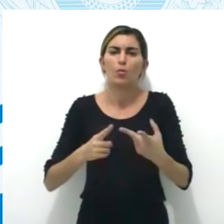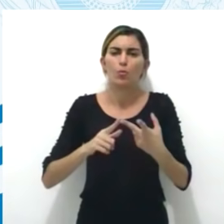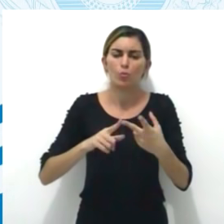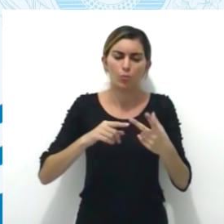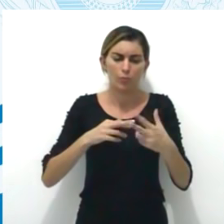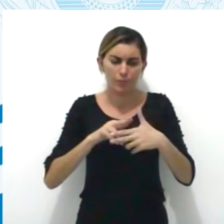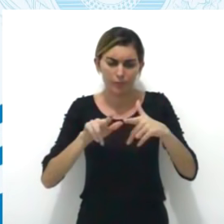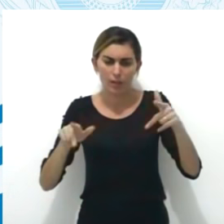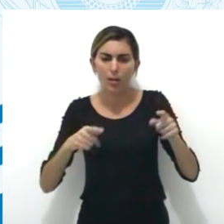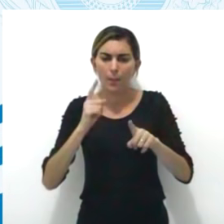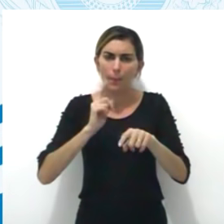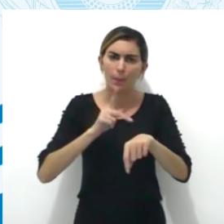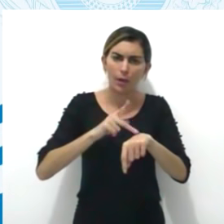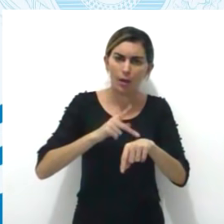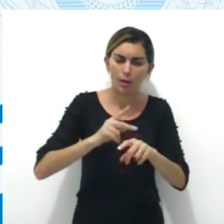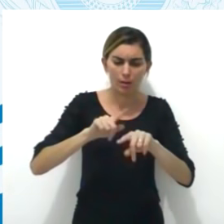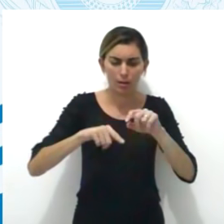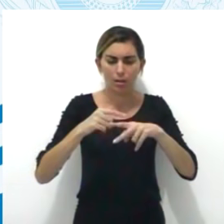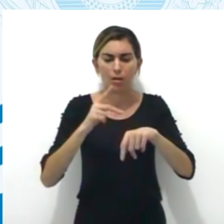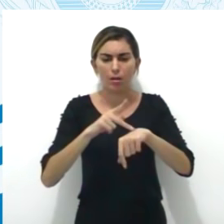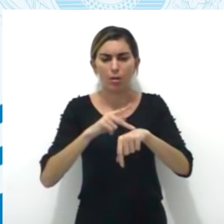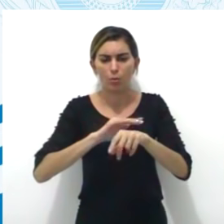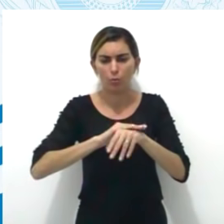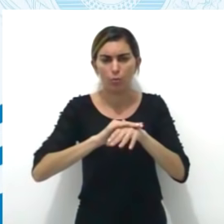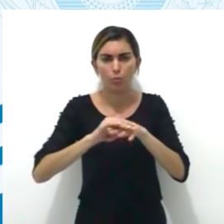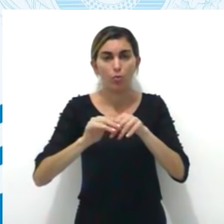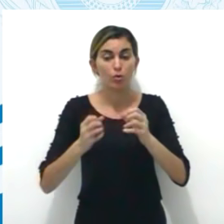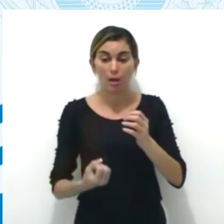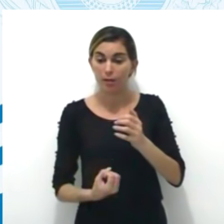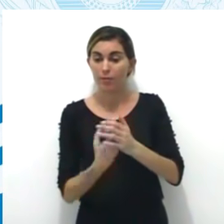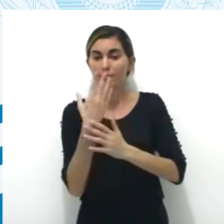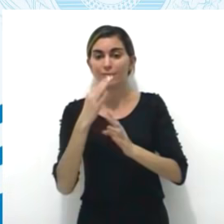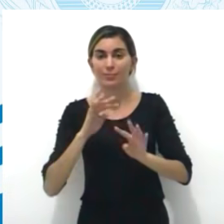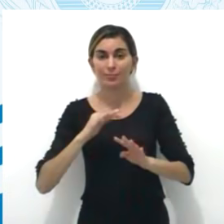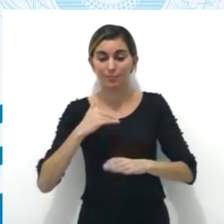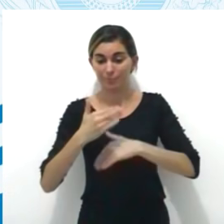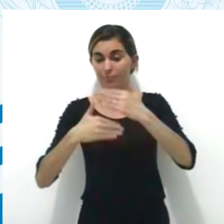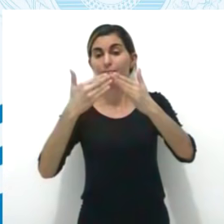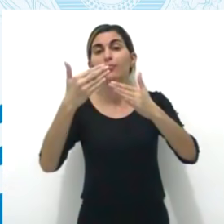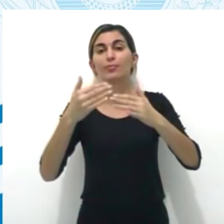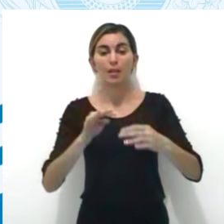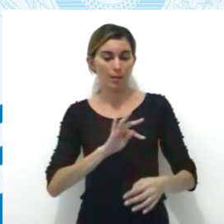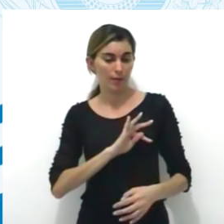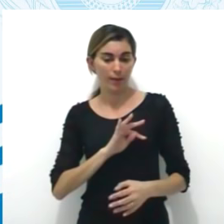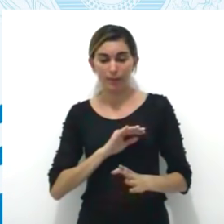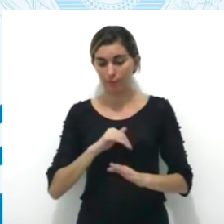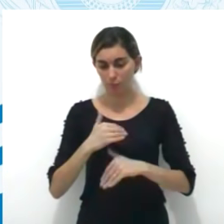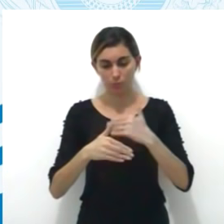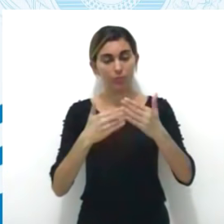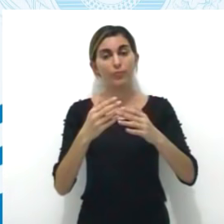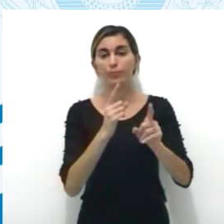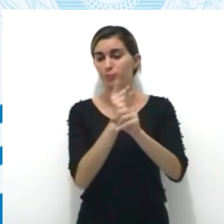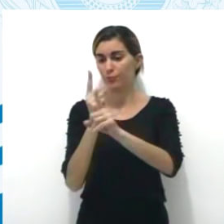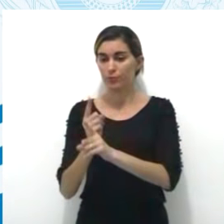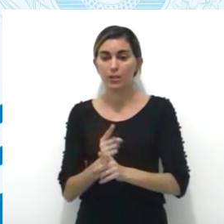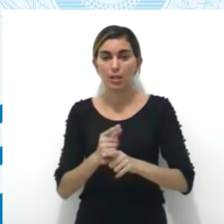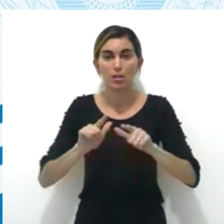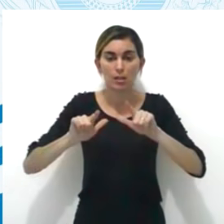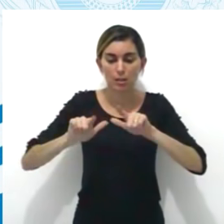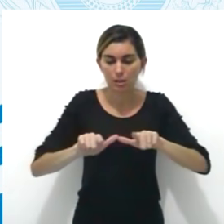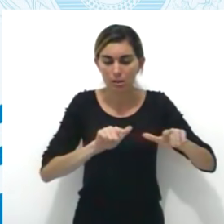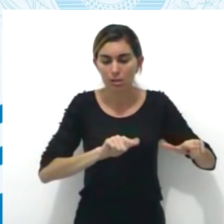pedras, polida. Então já começa a existir um desenvolvimento. Técnicas, descoberta